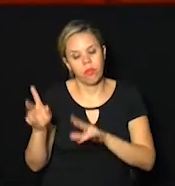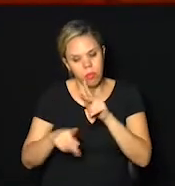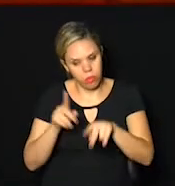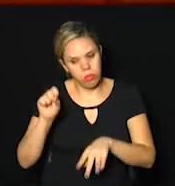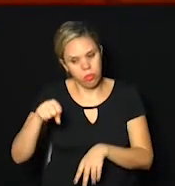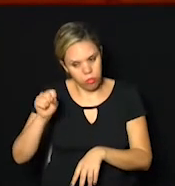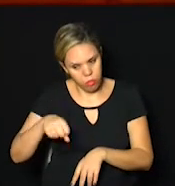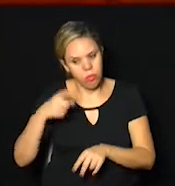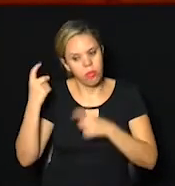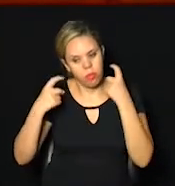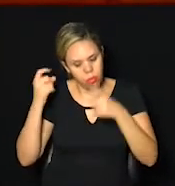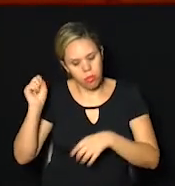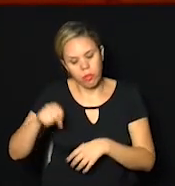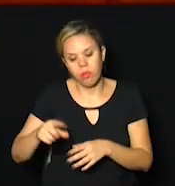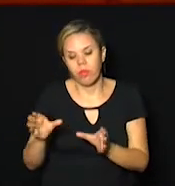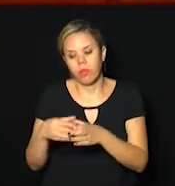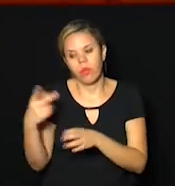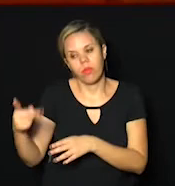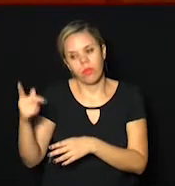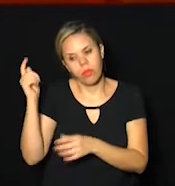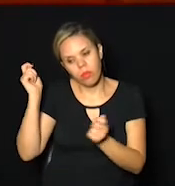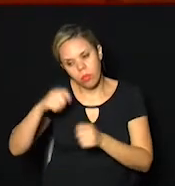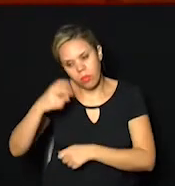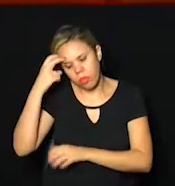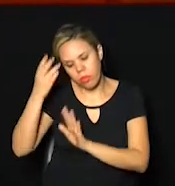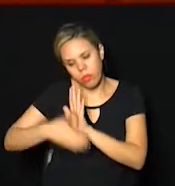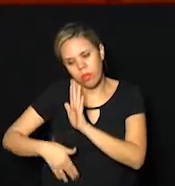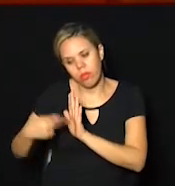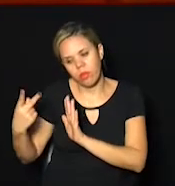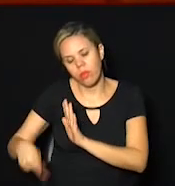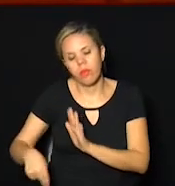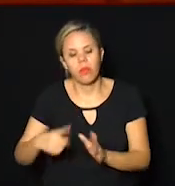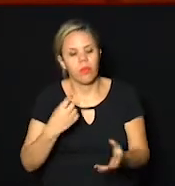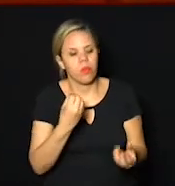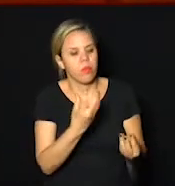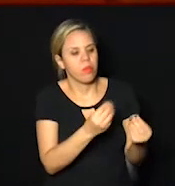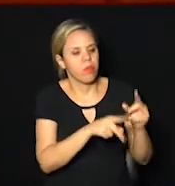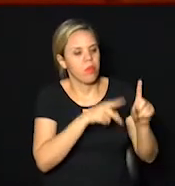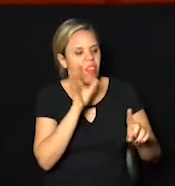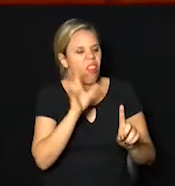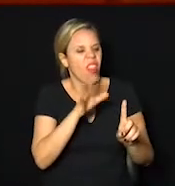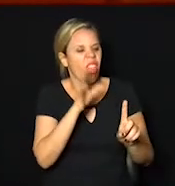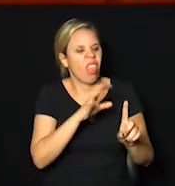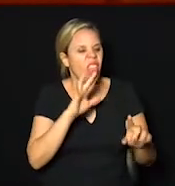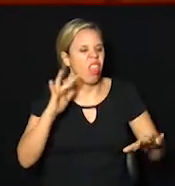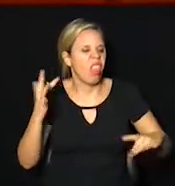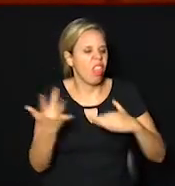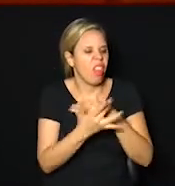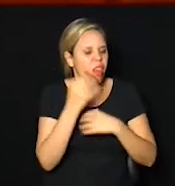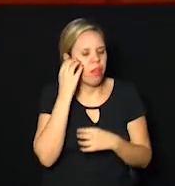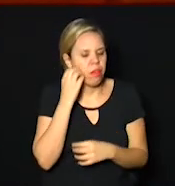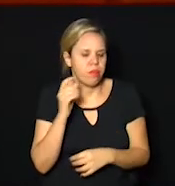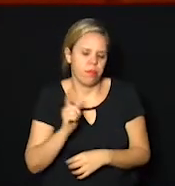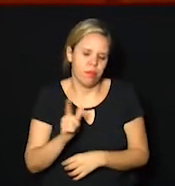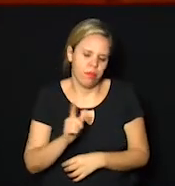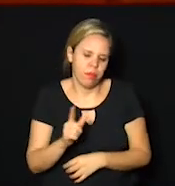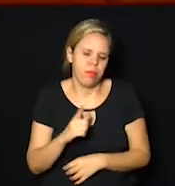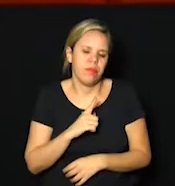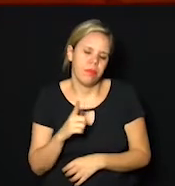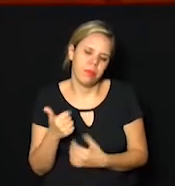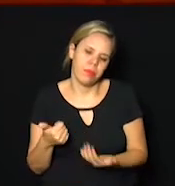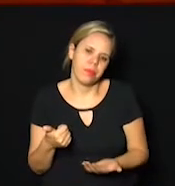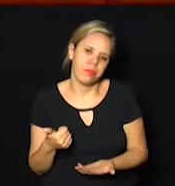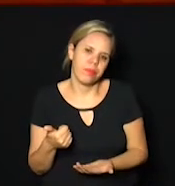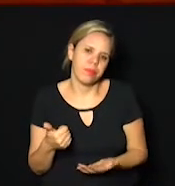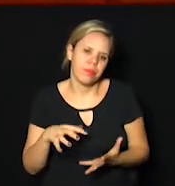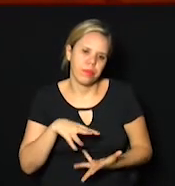seu grupo, por exemplo, não teve capacidade de demonstrar. Mas tem muita influência da mídia, tem muita influência de não sei o quê. Claro que tem, né? A gente vive num